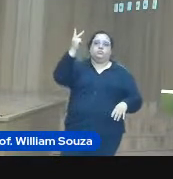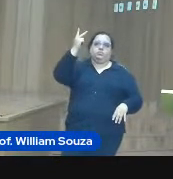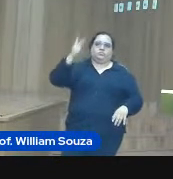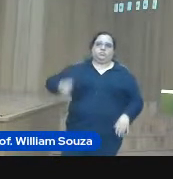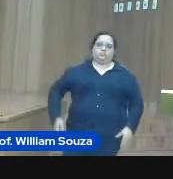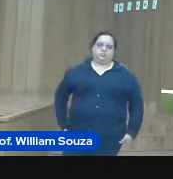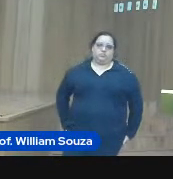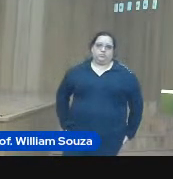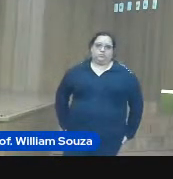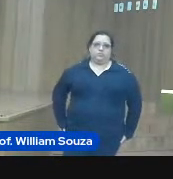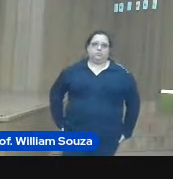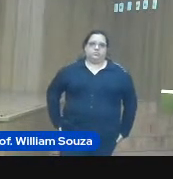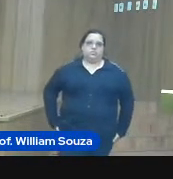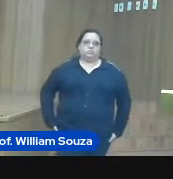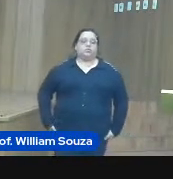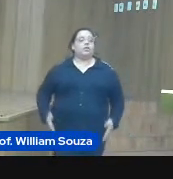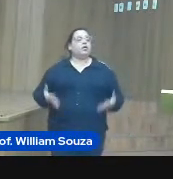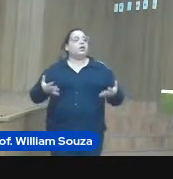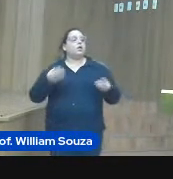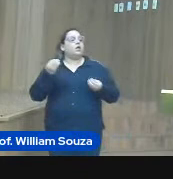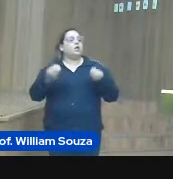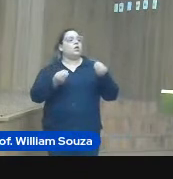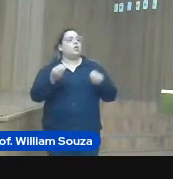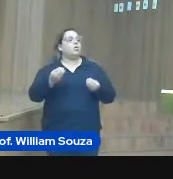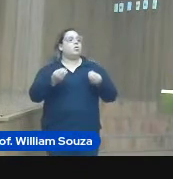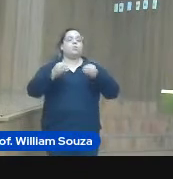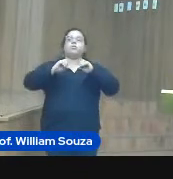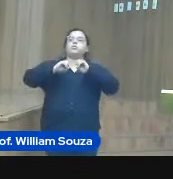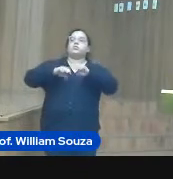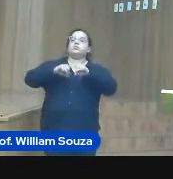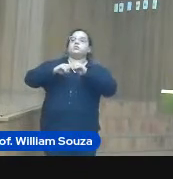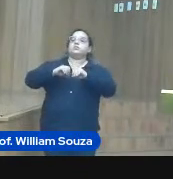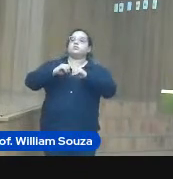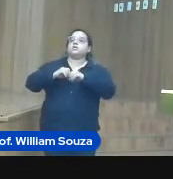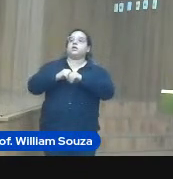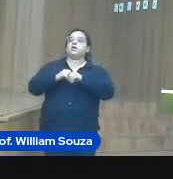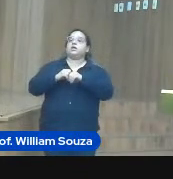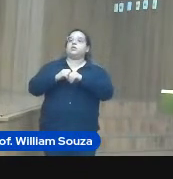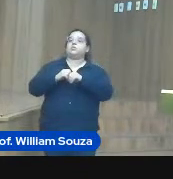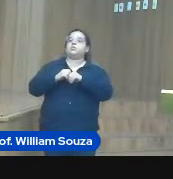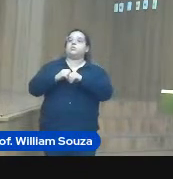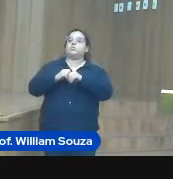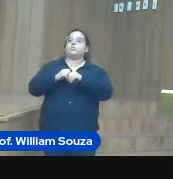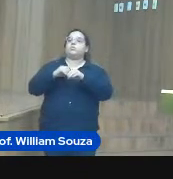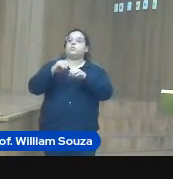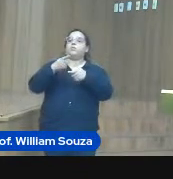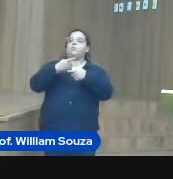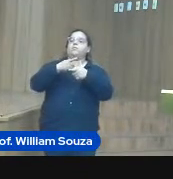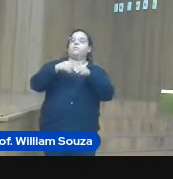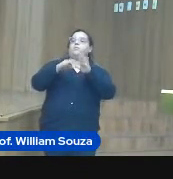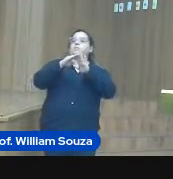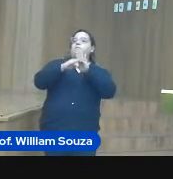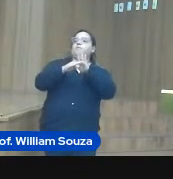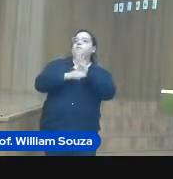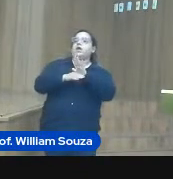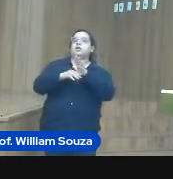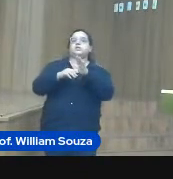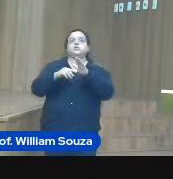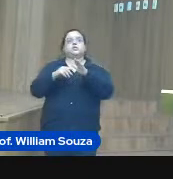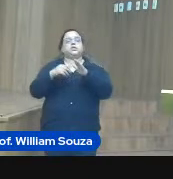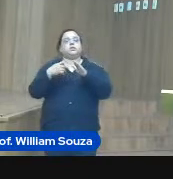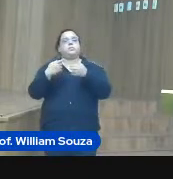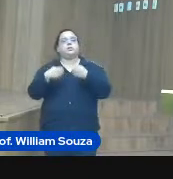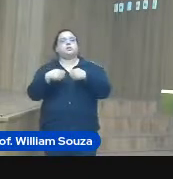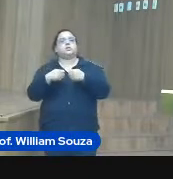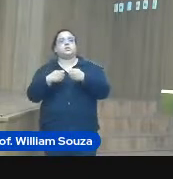fica entre: ah, como é que eu ensino frações? Ah, eu tenho que saber fração e eu tenho que saber o joguinho, eu tenho que saber